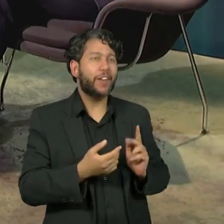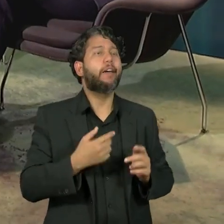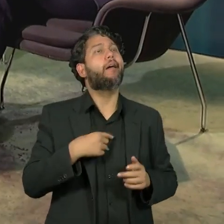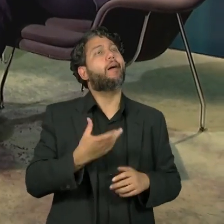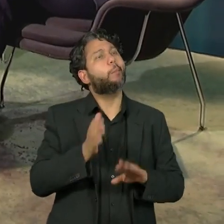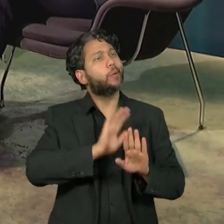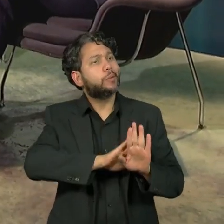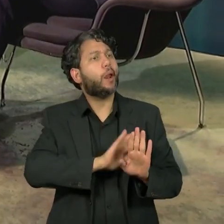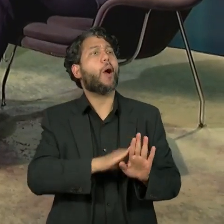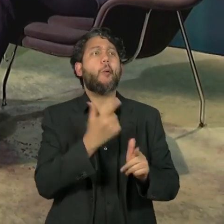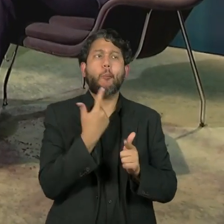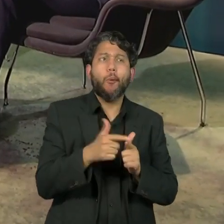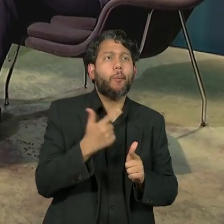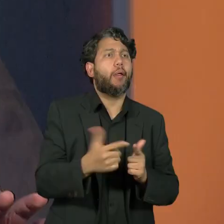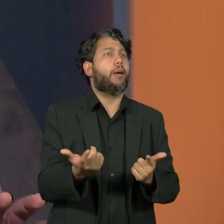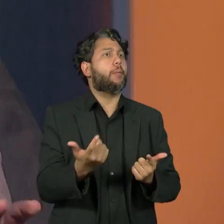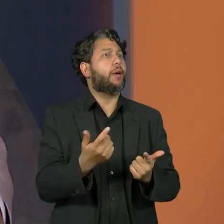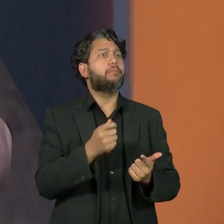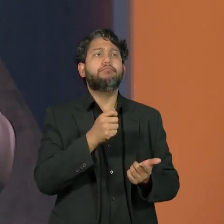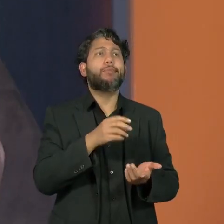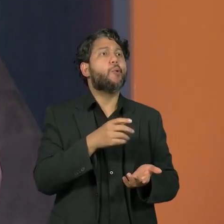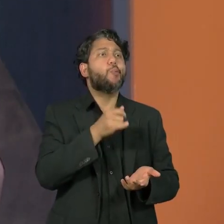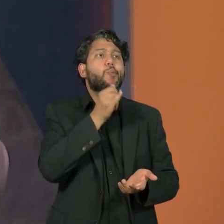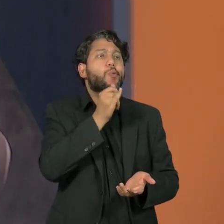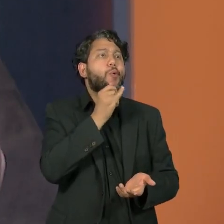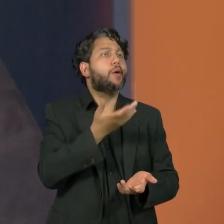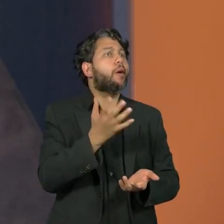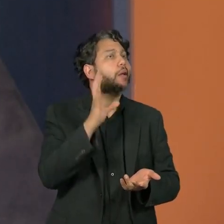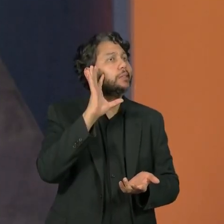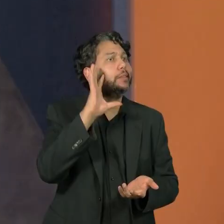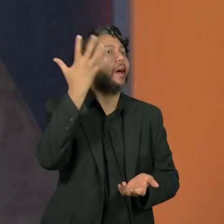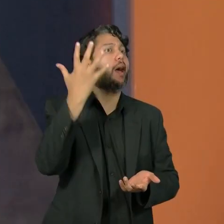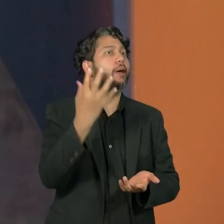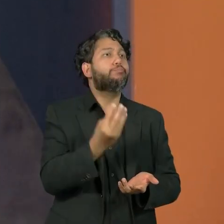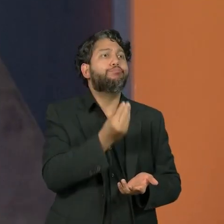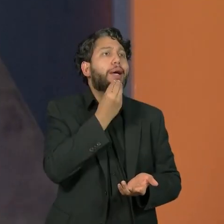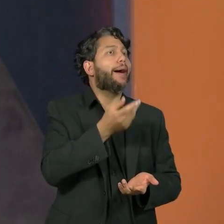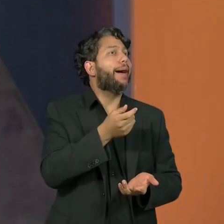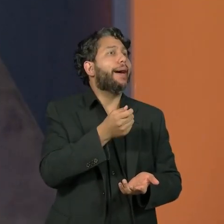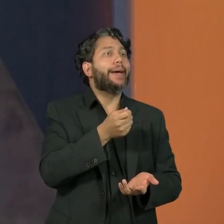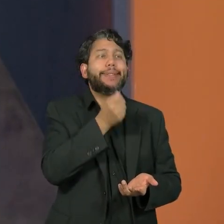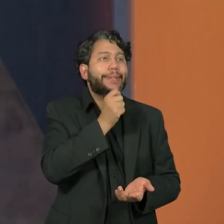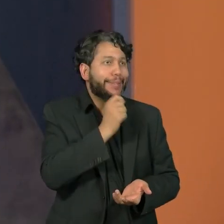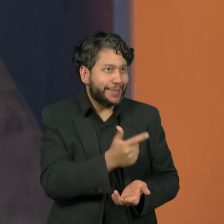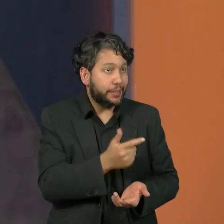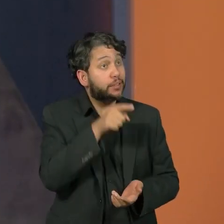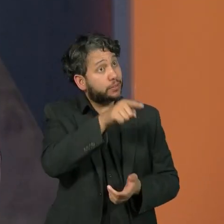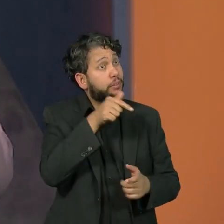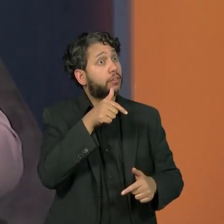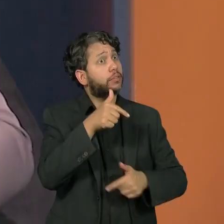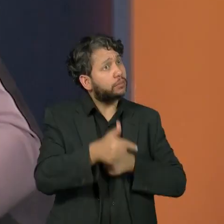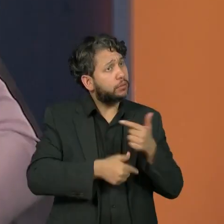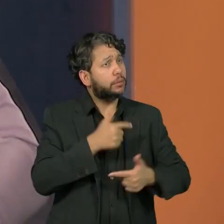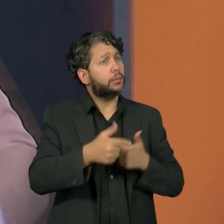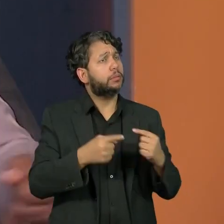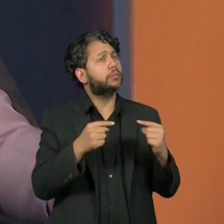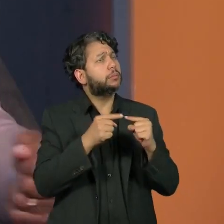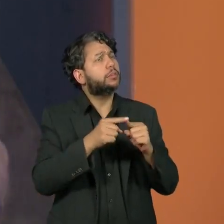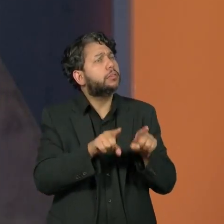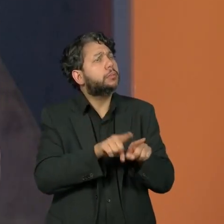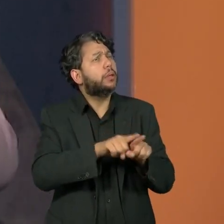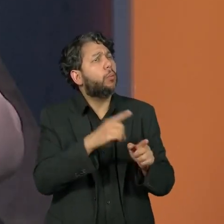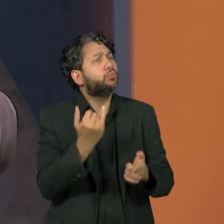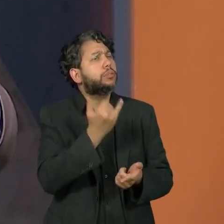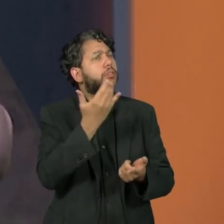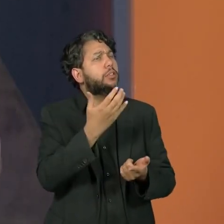problemas que não estão solucionados. Então, o seu papel, o seu trabalho é também uma ferramenta importante de fazer